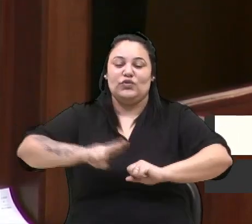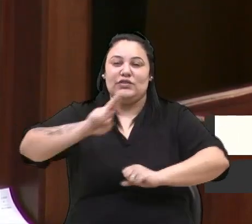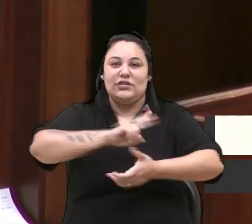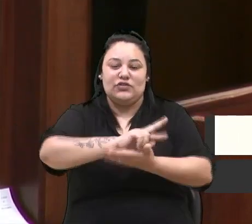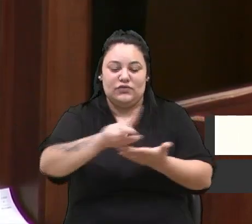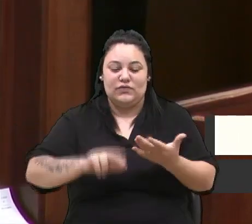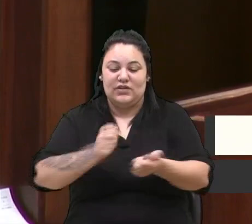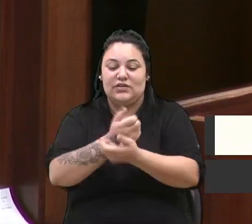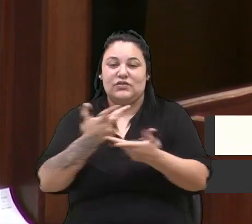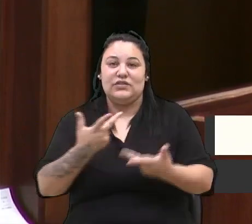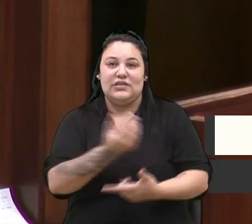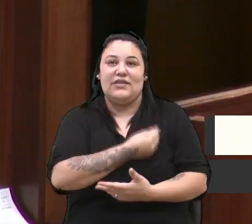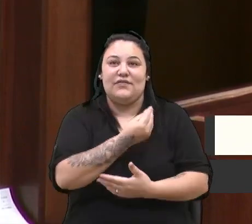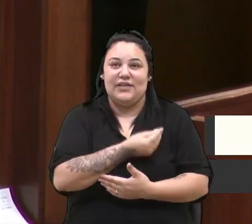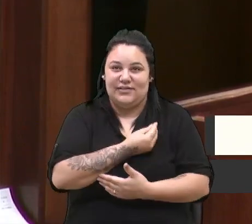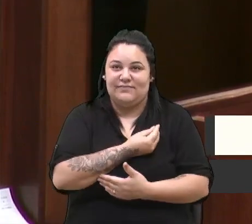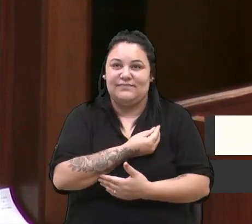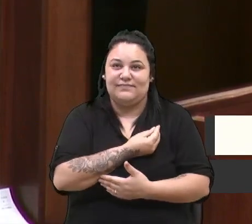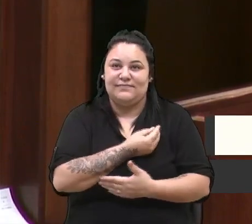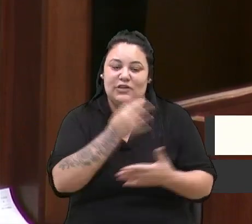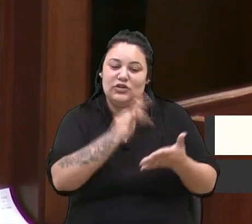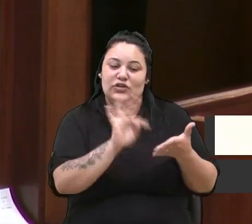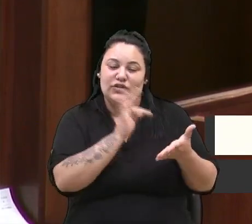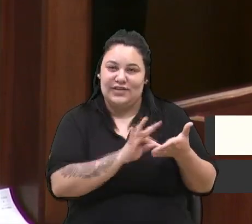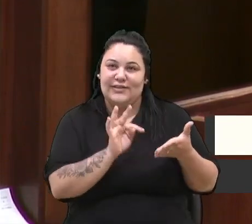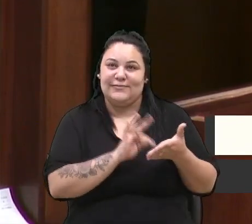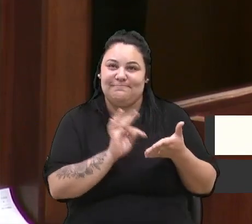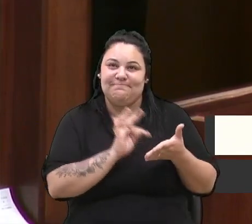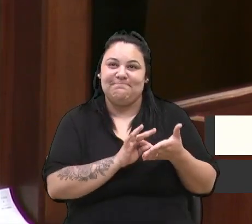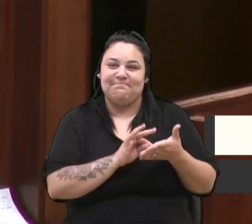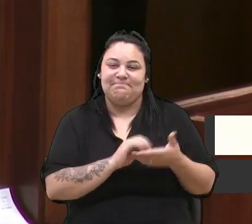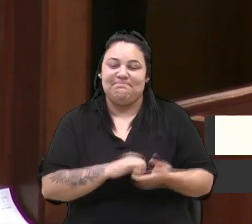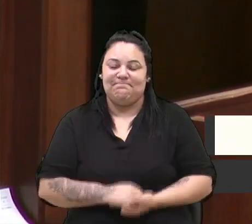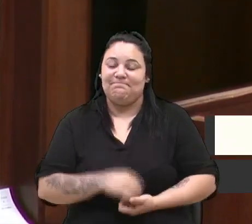nossa vida essa questão da teoria das janelas quebradas.